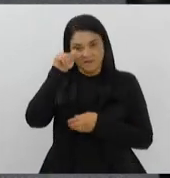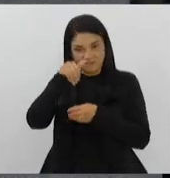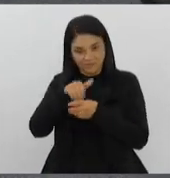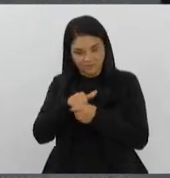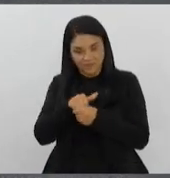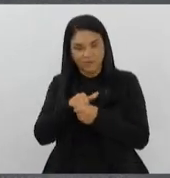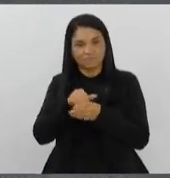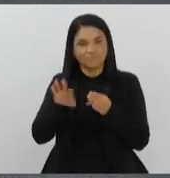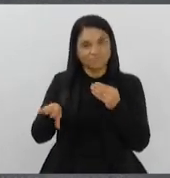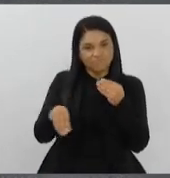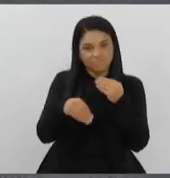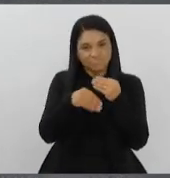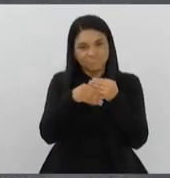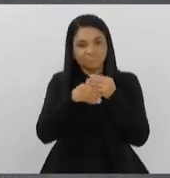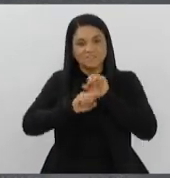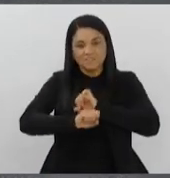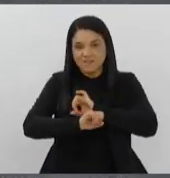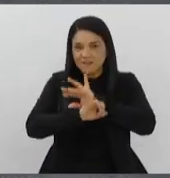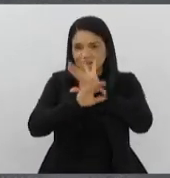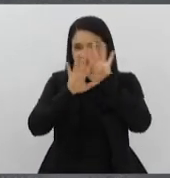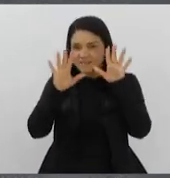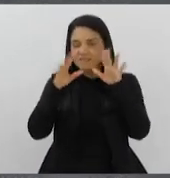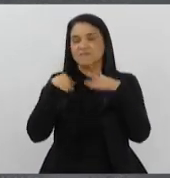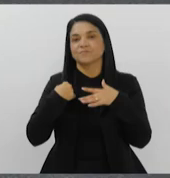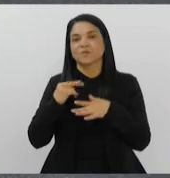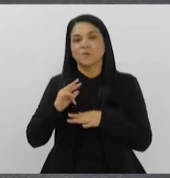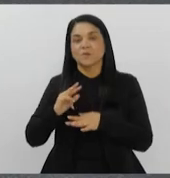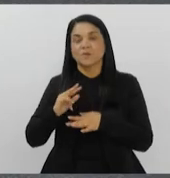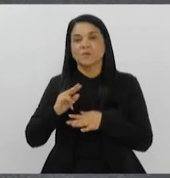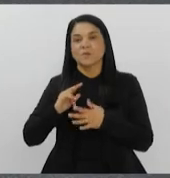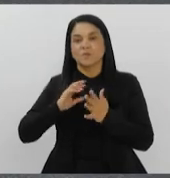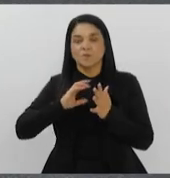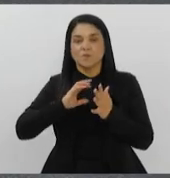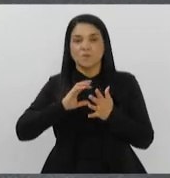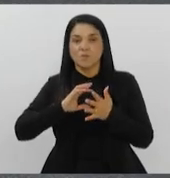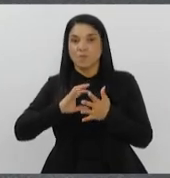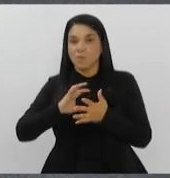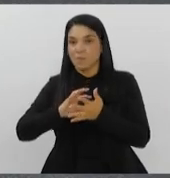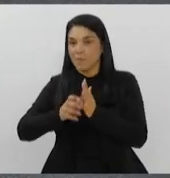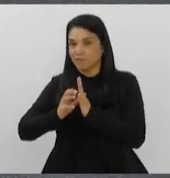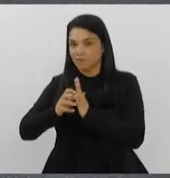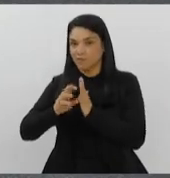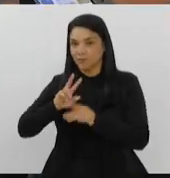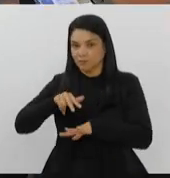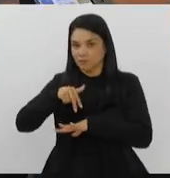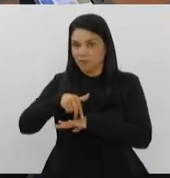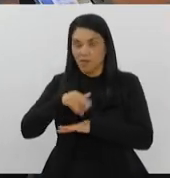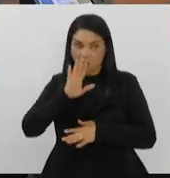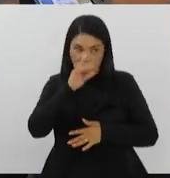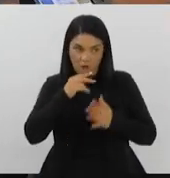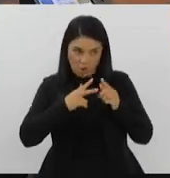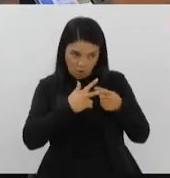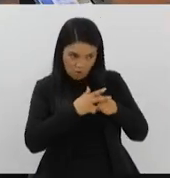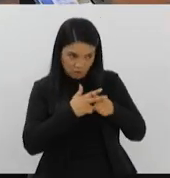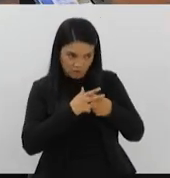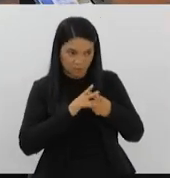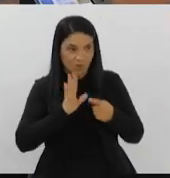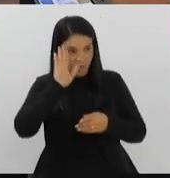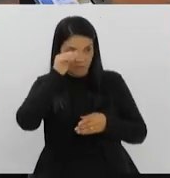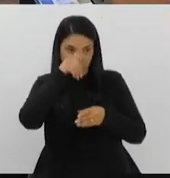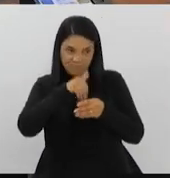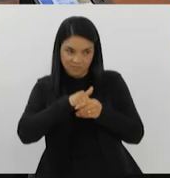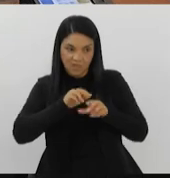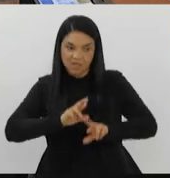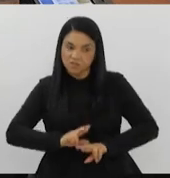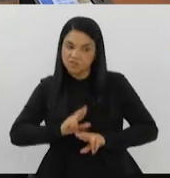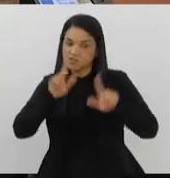só possível esclarecer melhor o nosso posicionamento. Só corrigindo, eu fiz minha declaração de voto independente da do